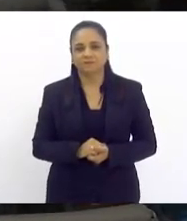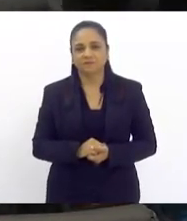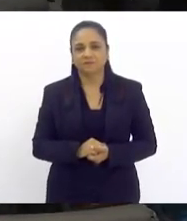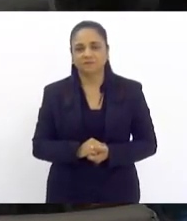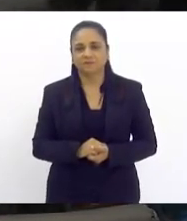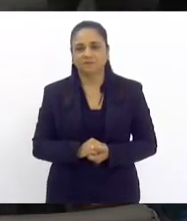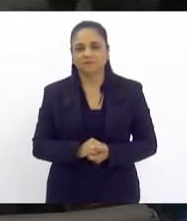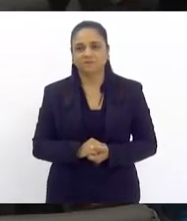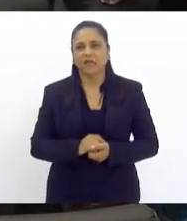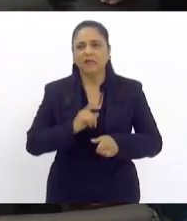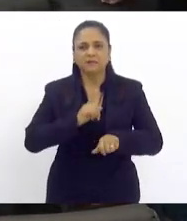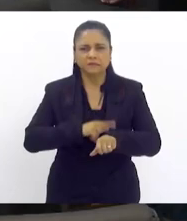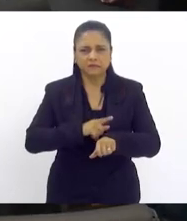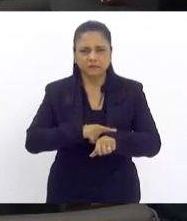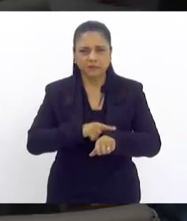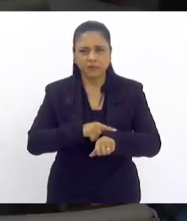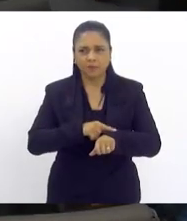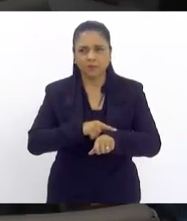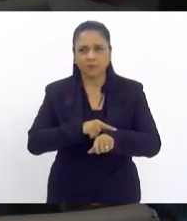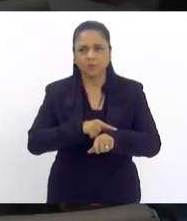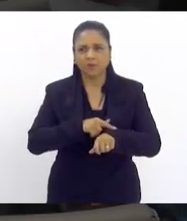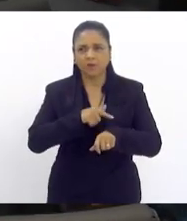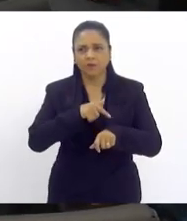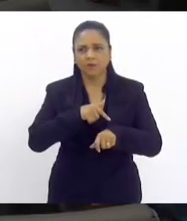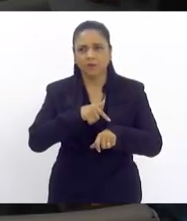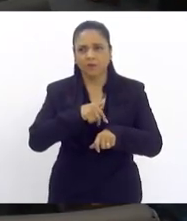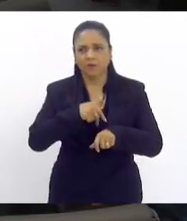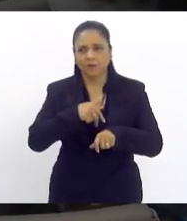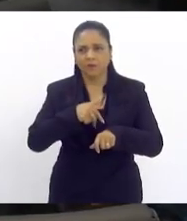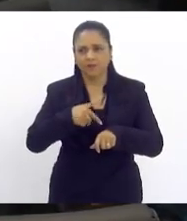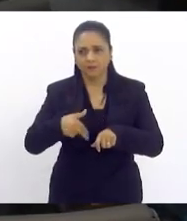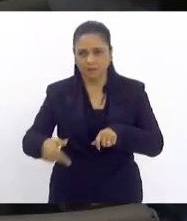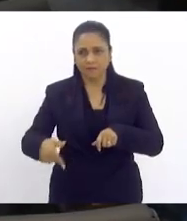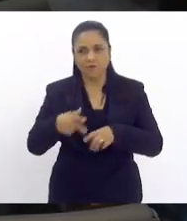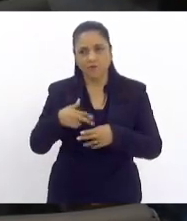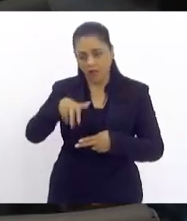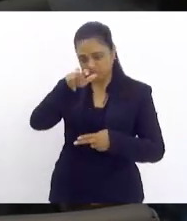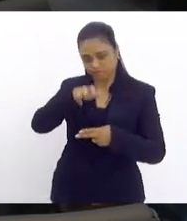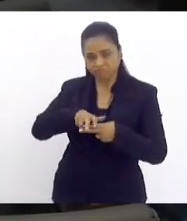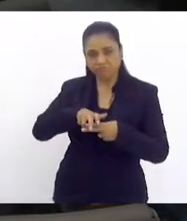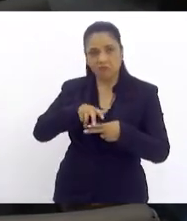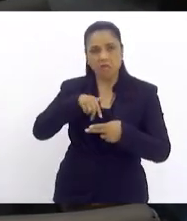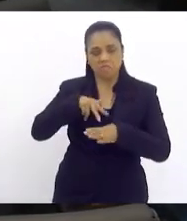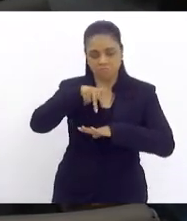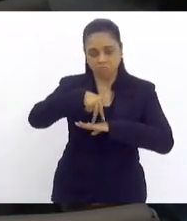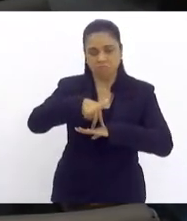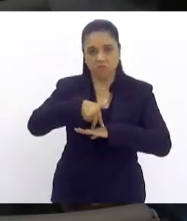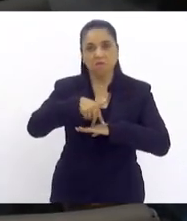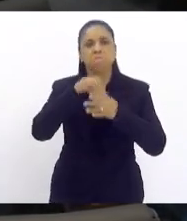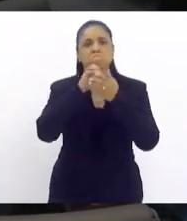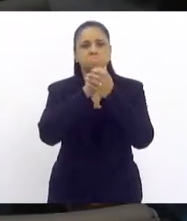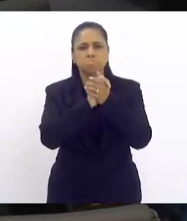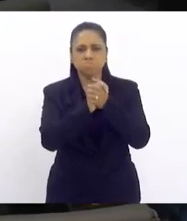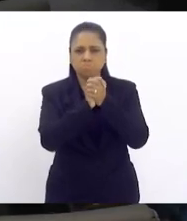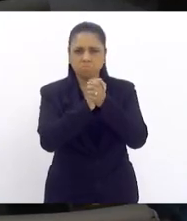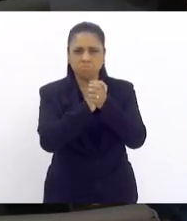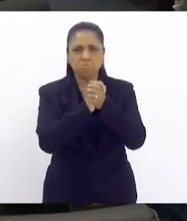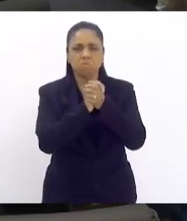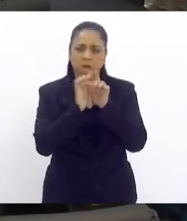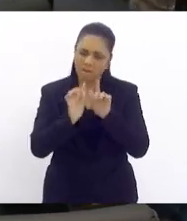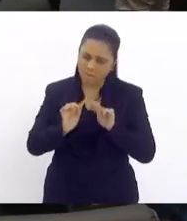Para dar tempo, não ter que descer aqui, vou aproveitar e falar aqui de cima mesmo. Primeiro, parabenizar a Vossa Excelência pela